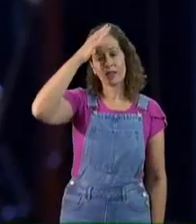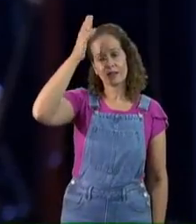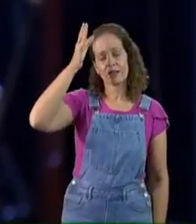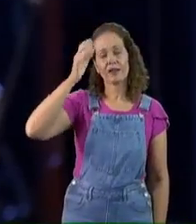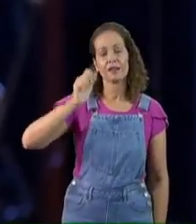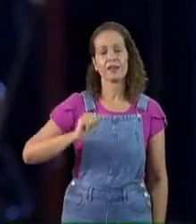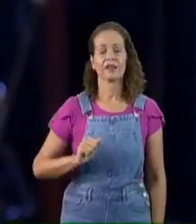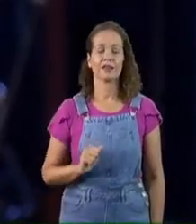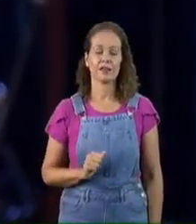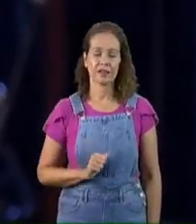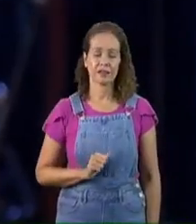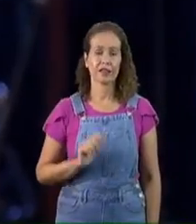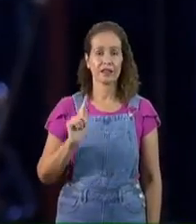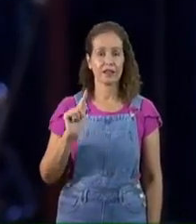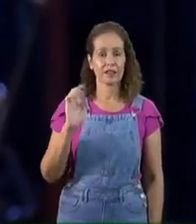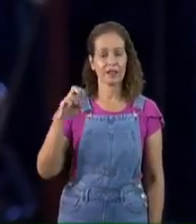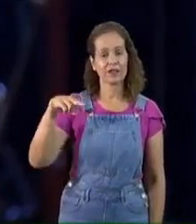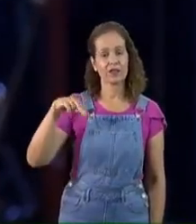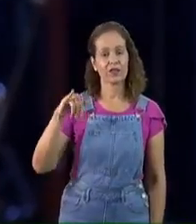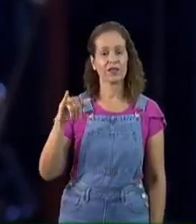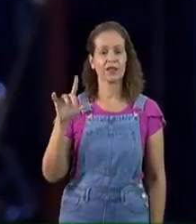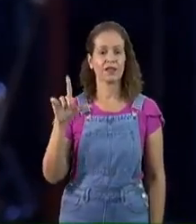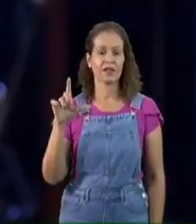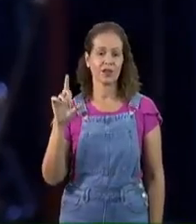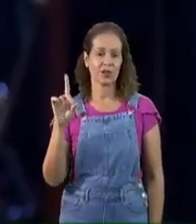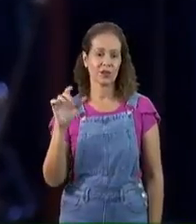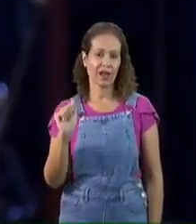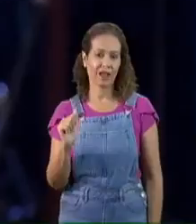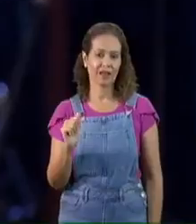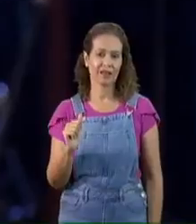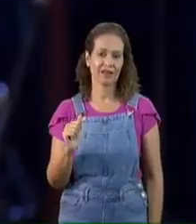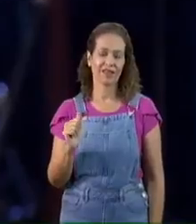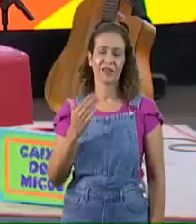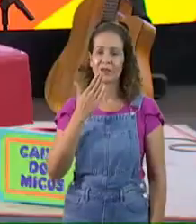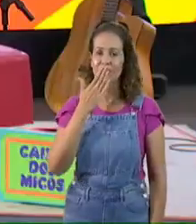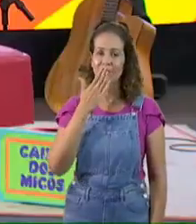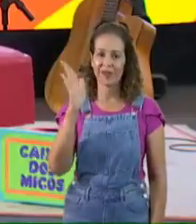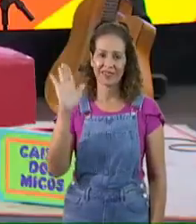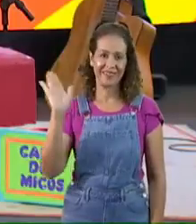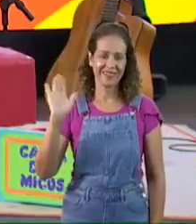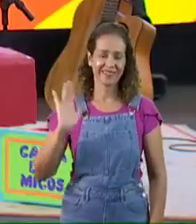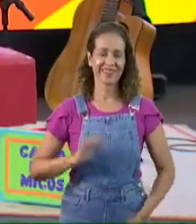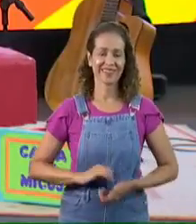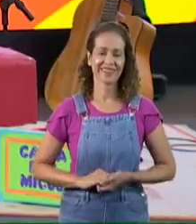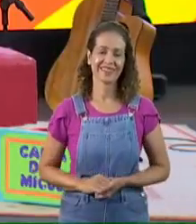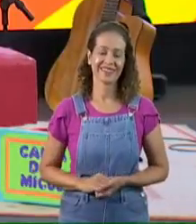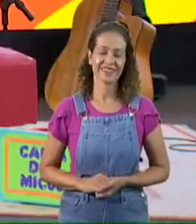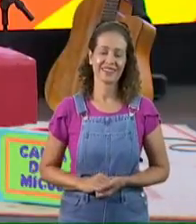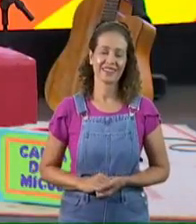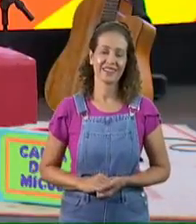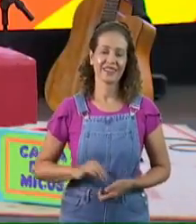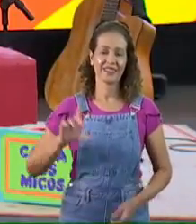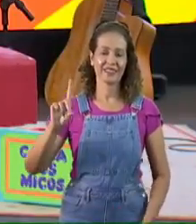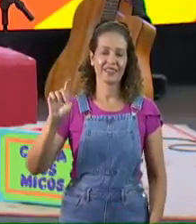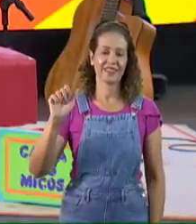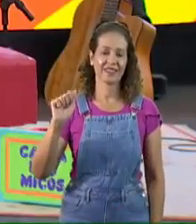Tia Jemima. Então manda um beijo para ela. Ai, que tanto de beijo. Vai lá, dá.